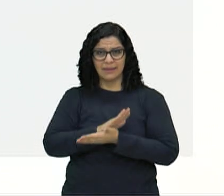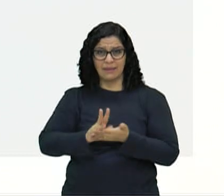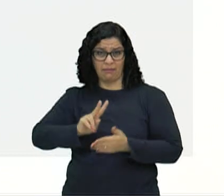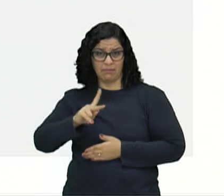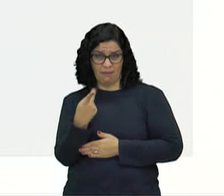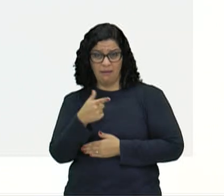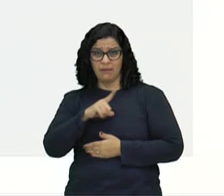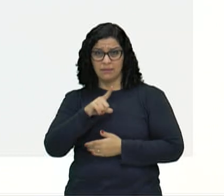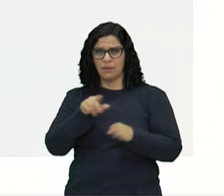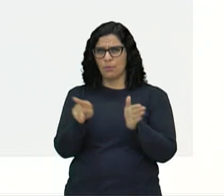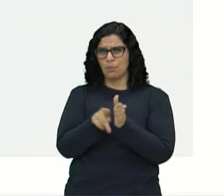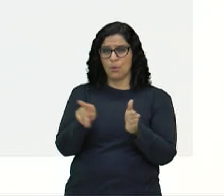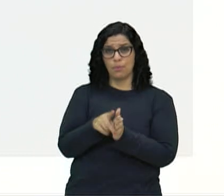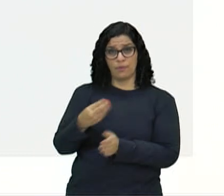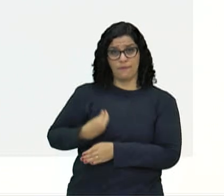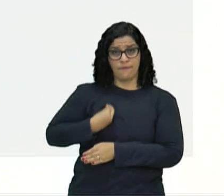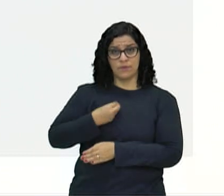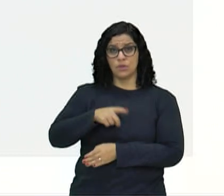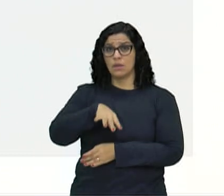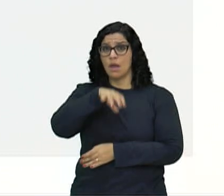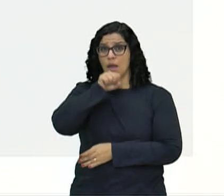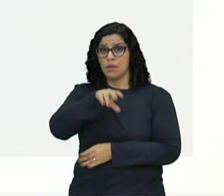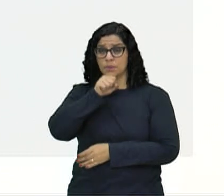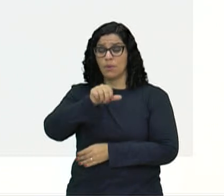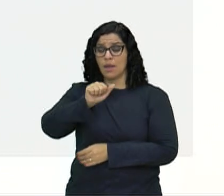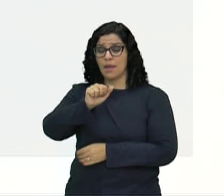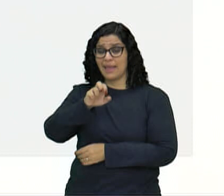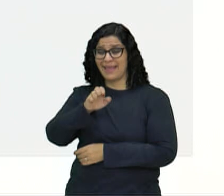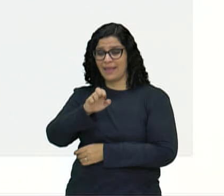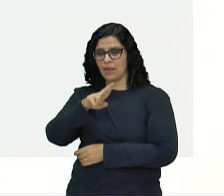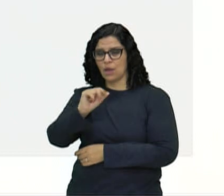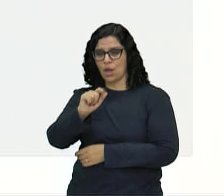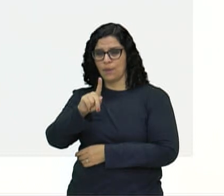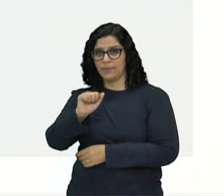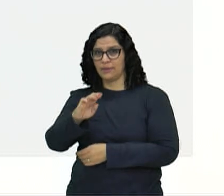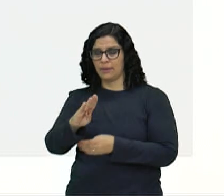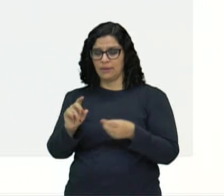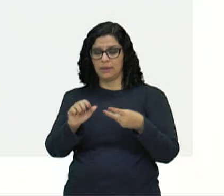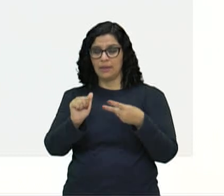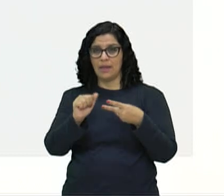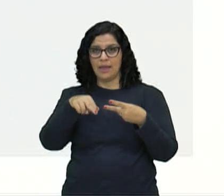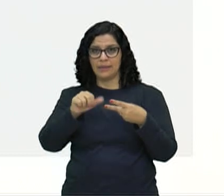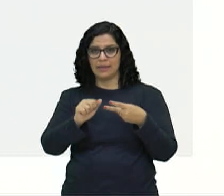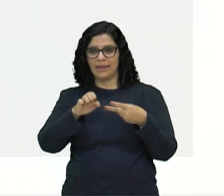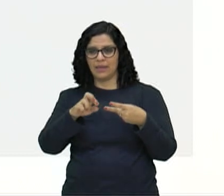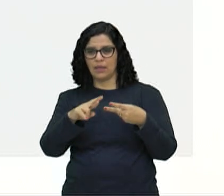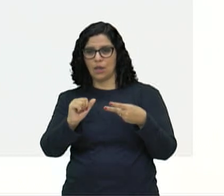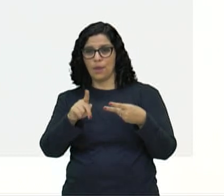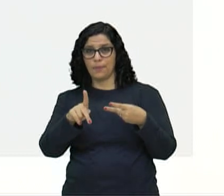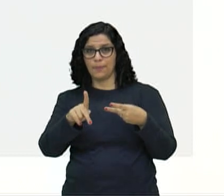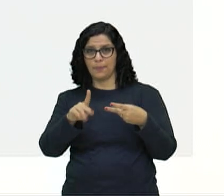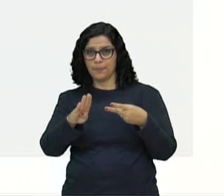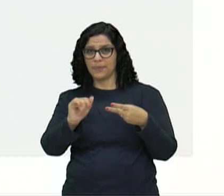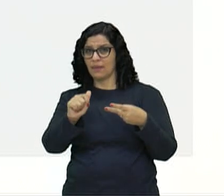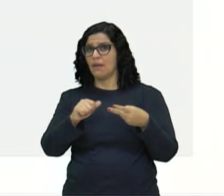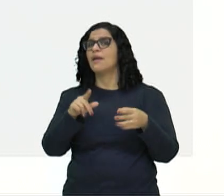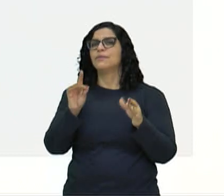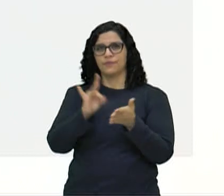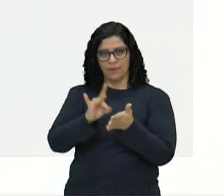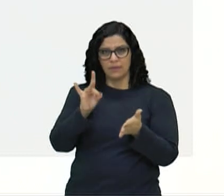hidrogênios. Isso está presente só na respiração aeróbica e anaeróbica. Na fermentação a gente não tem transporte